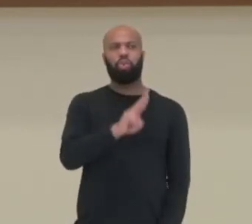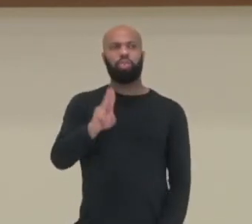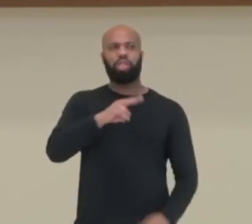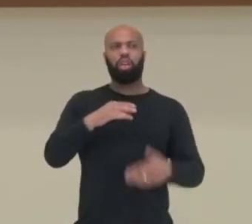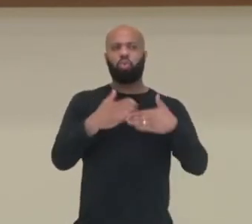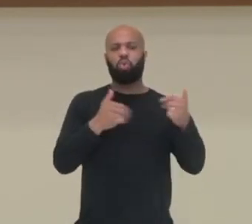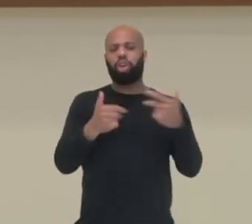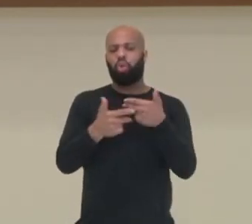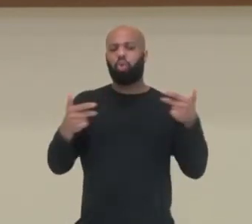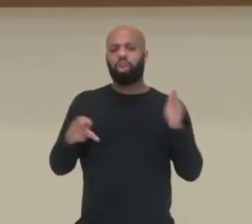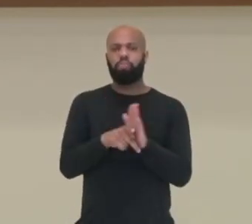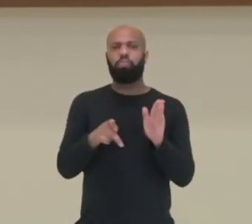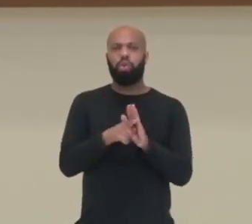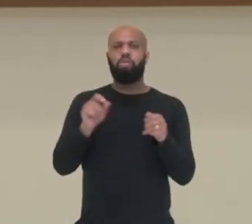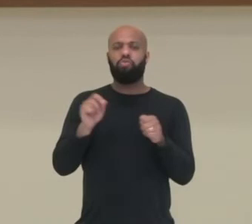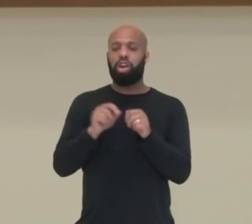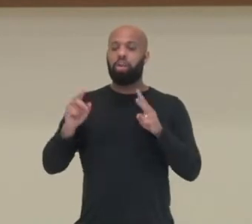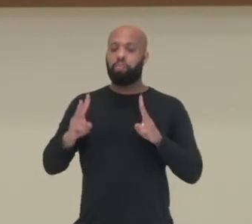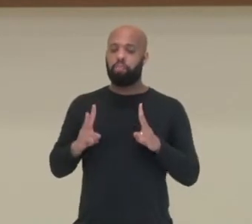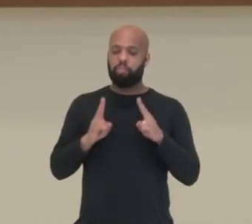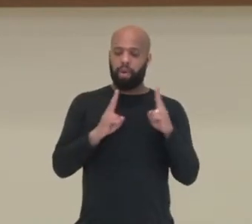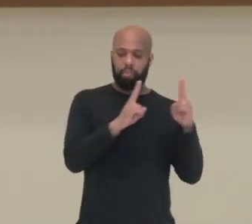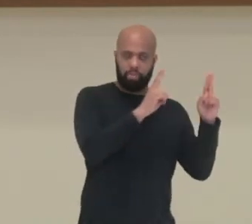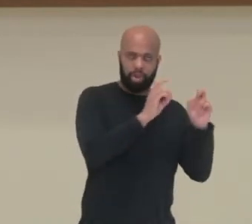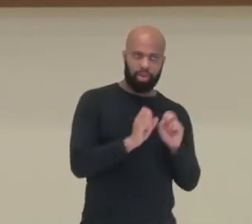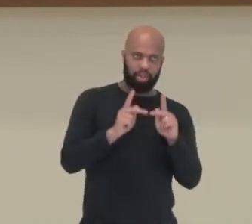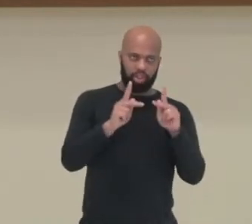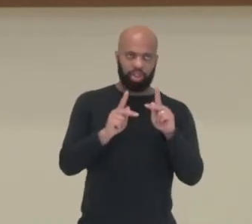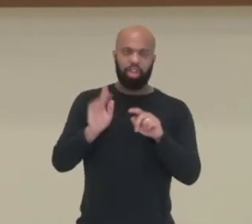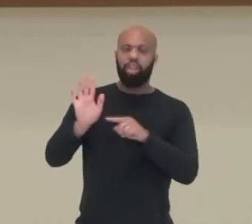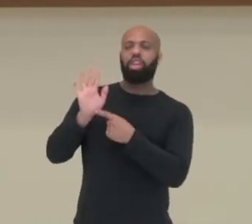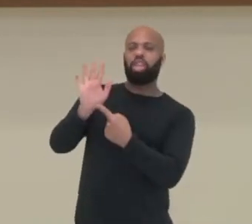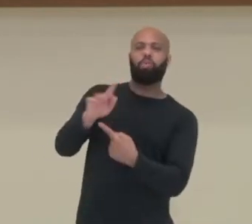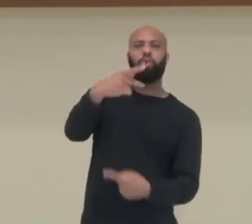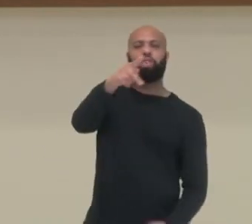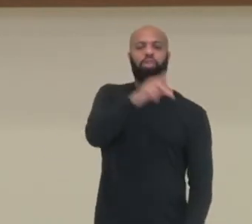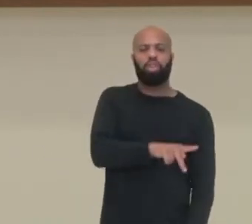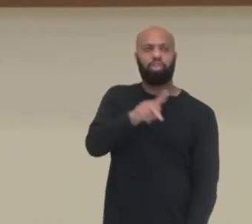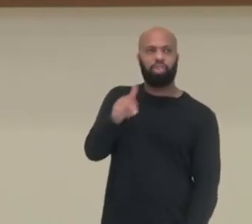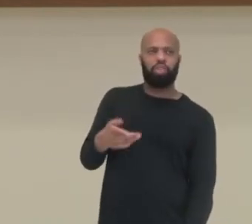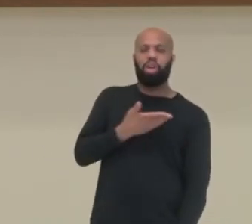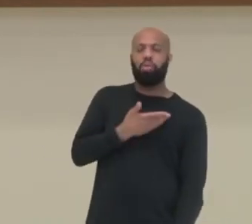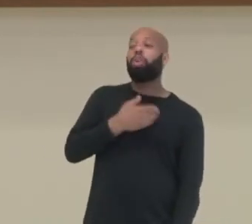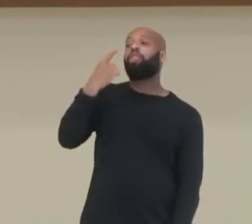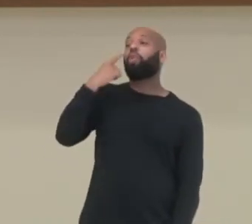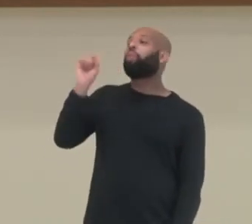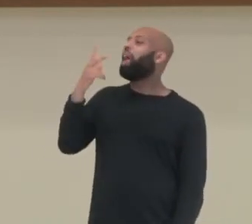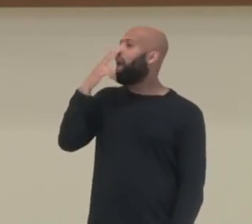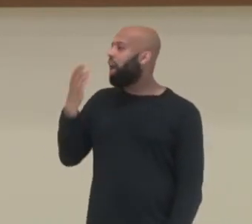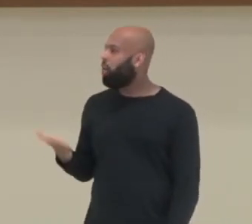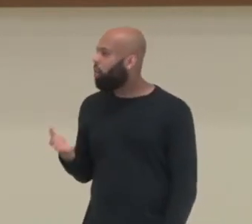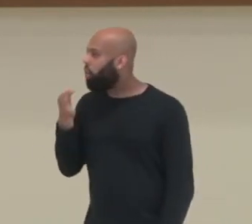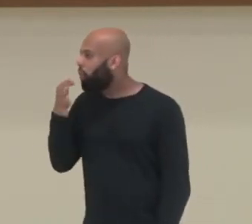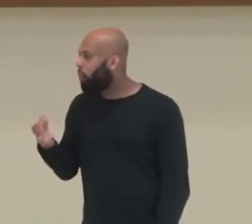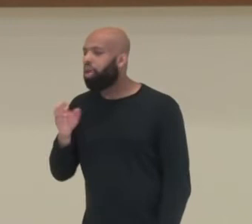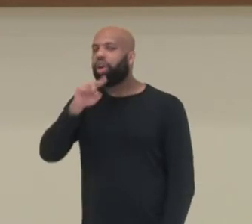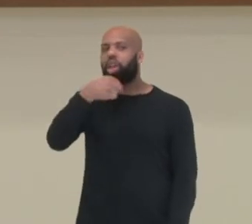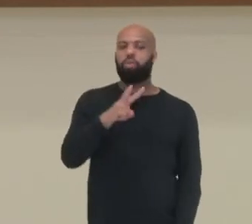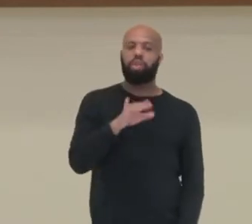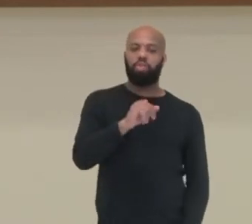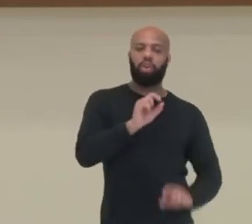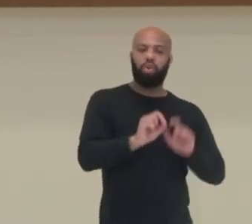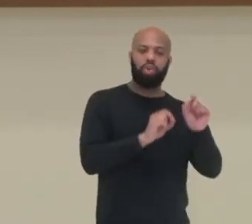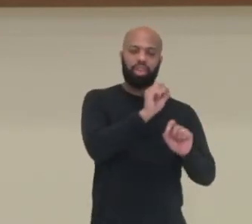qualquer recurso que faça essa modificação. E daí você vai apresentar para o professor e para os colegas, ver o que eles acharam, e depois